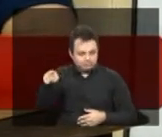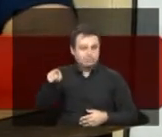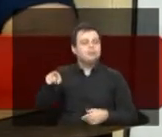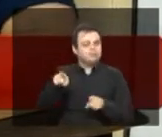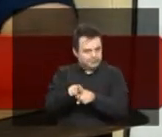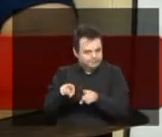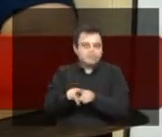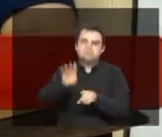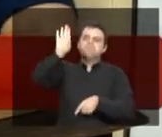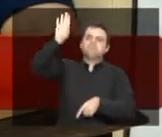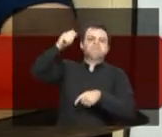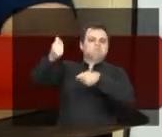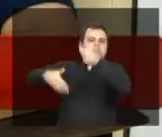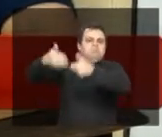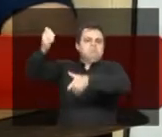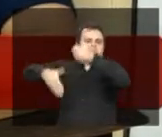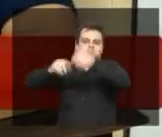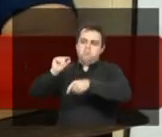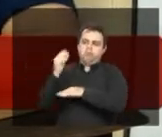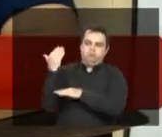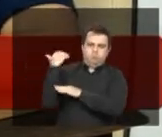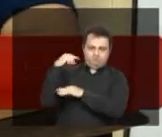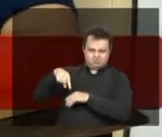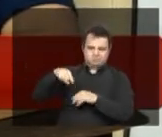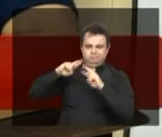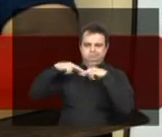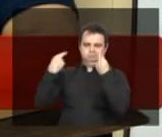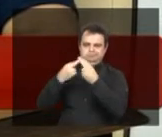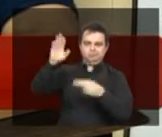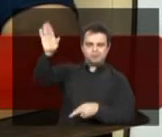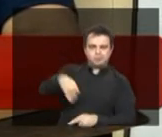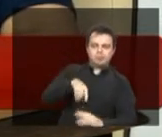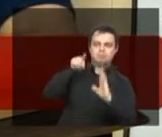apontamentos agora nessas últimas